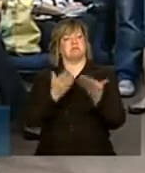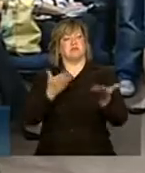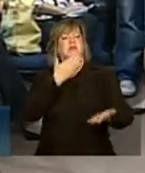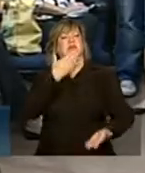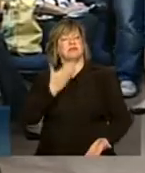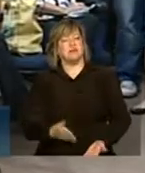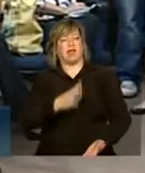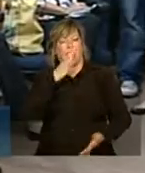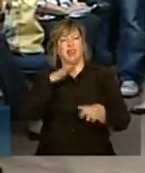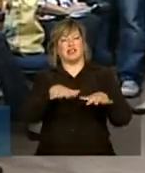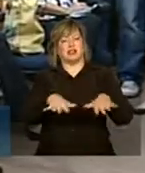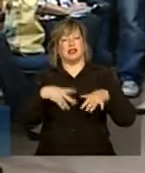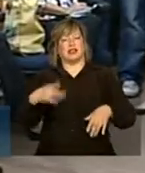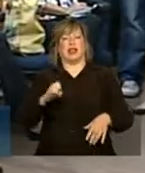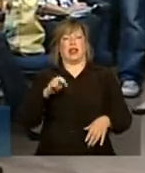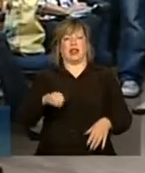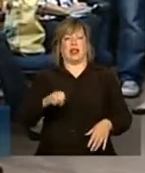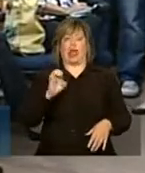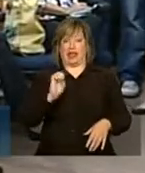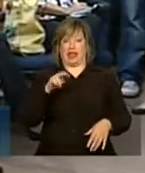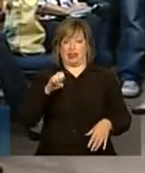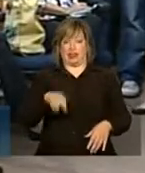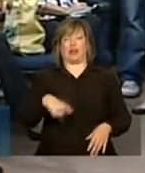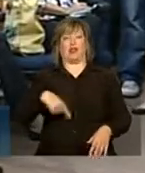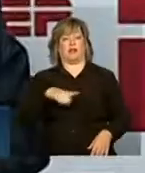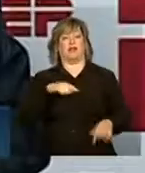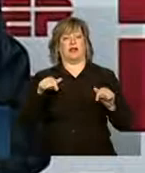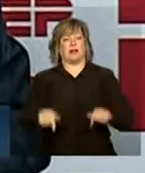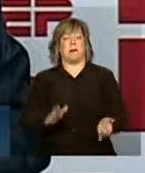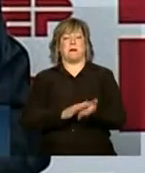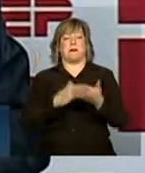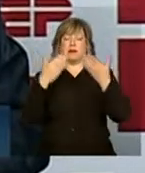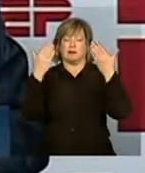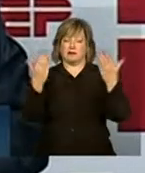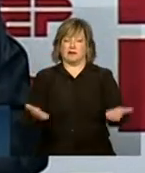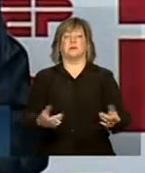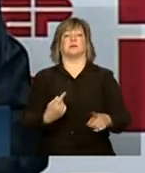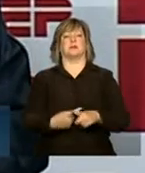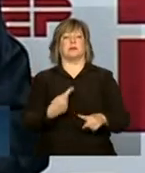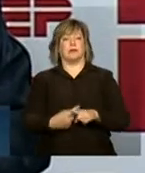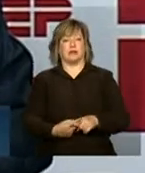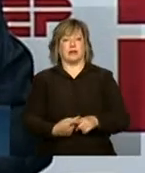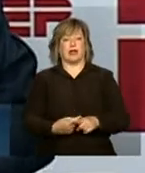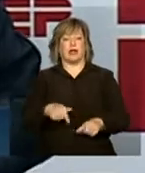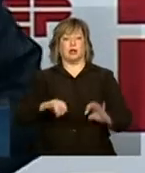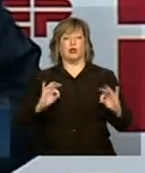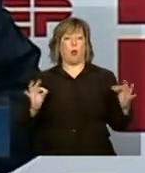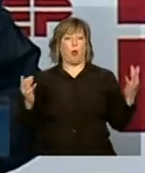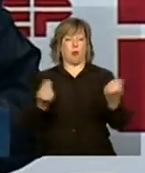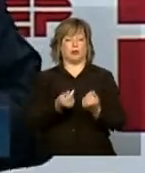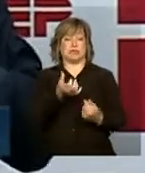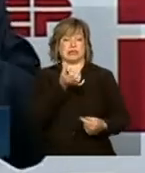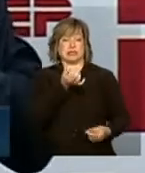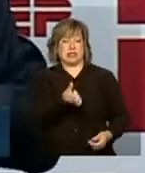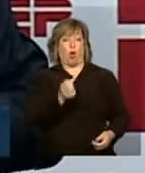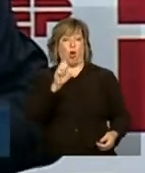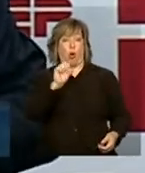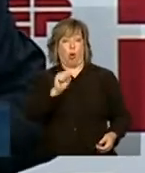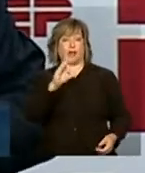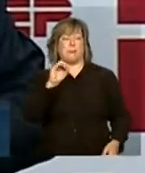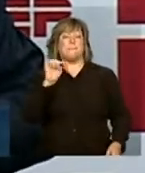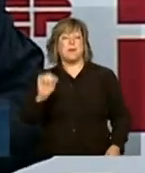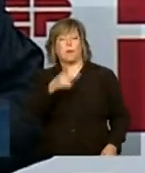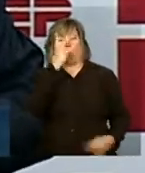nesse Enem que nós tivemos aqui. Essas palmas são extensivas ao todos os 680